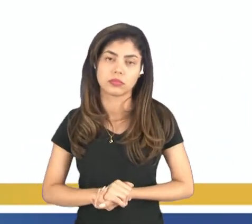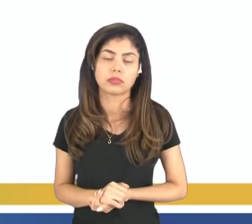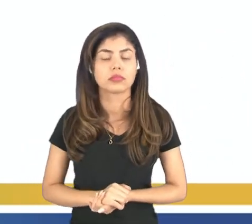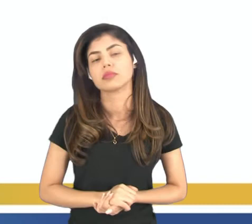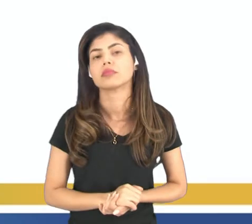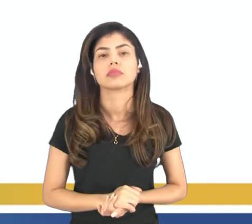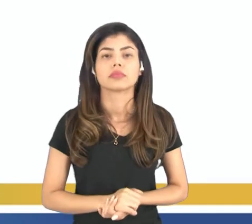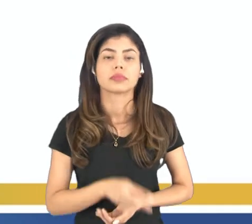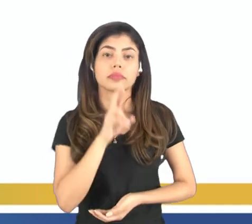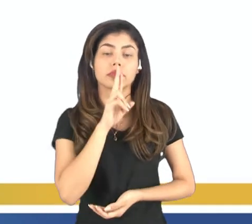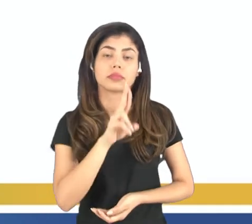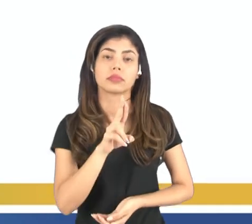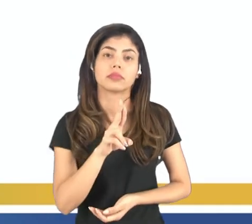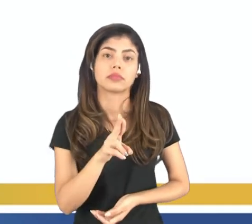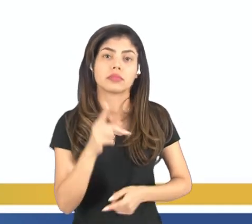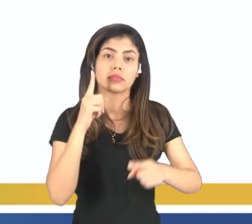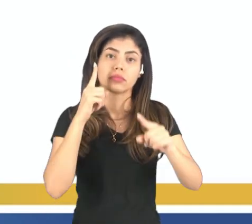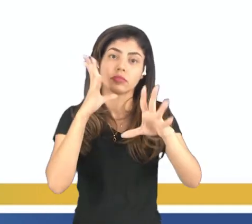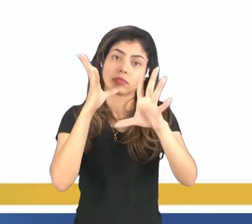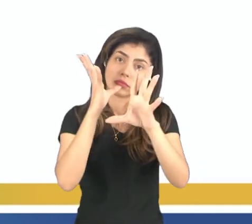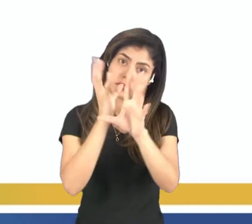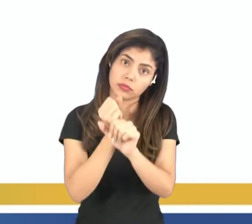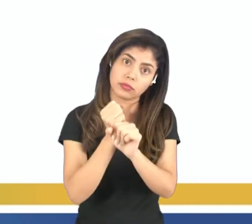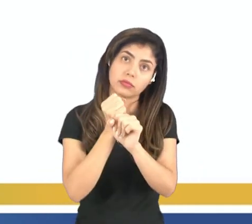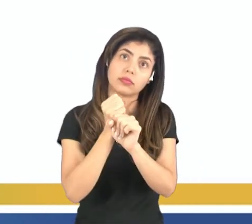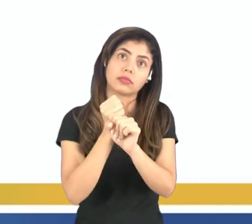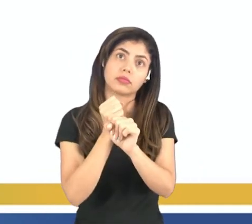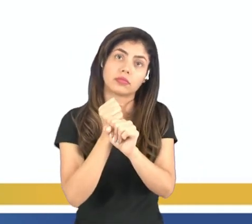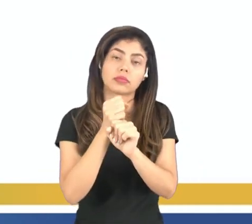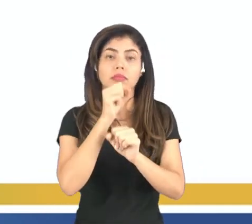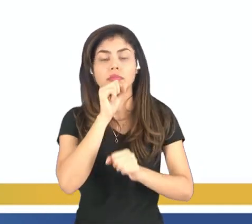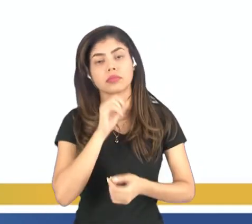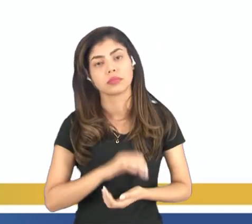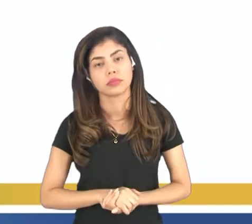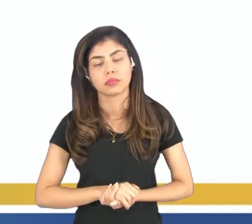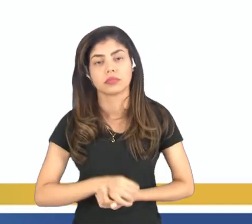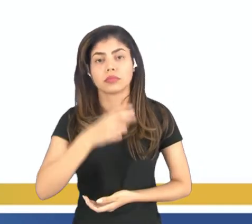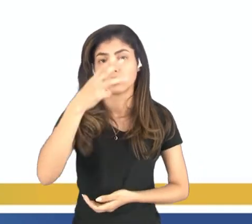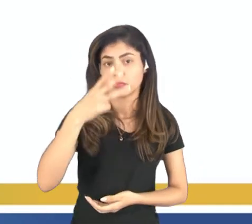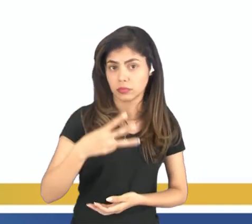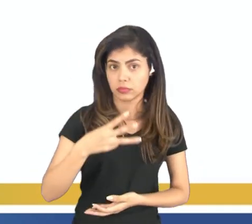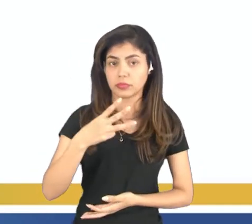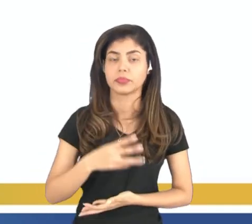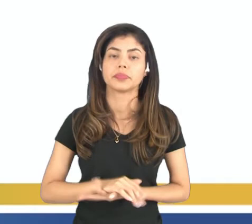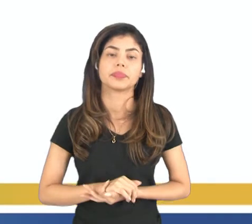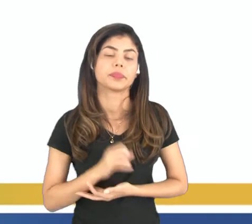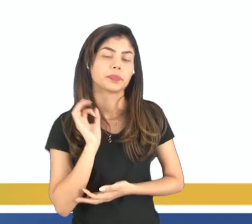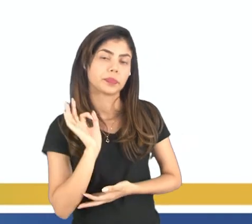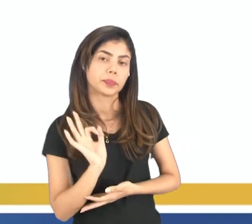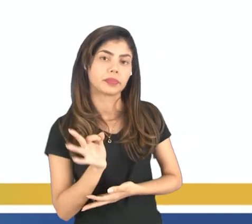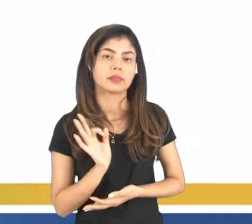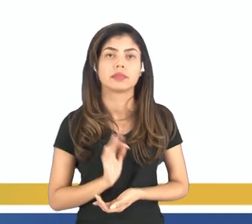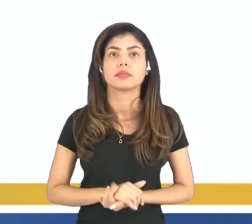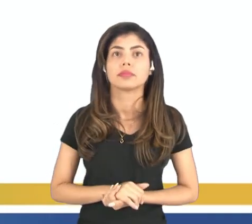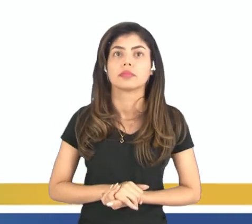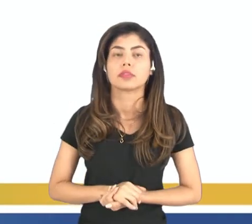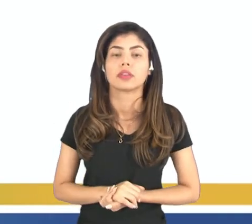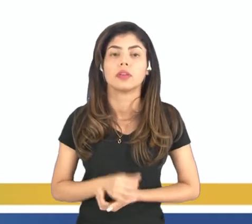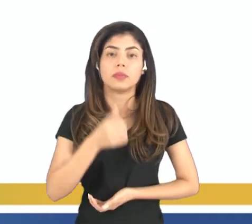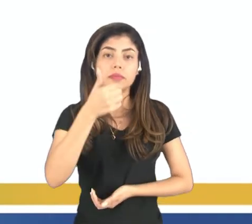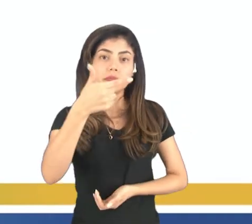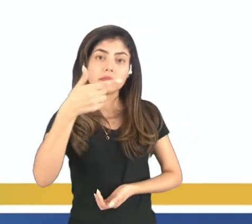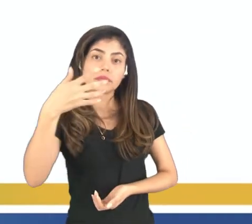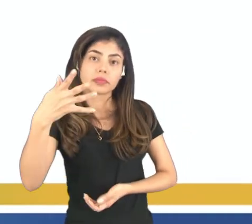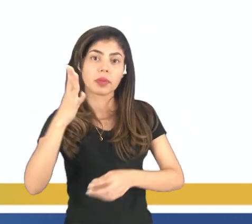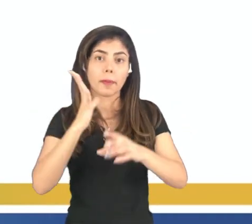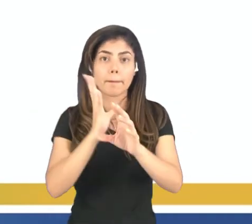3 pessoal o resultado você vai multi desculpa o resultado você vai somar com o três certo 8x